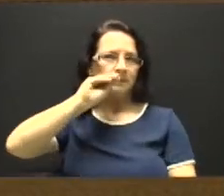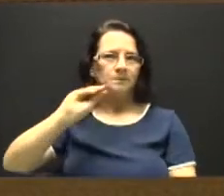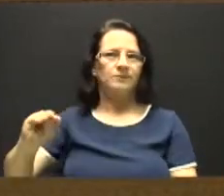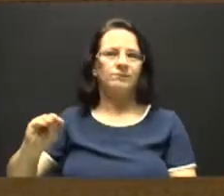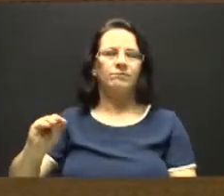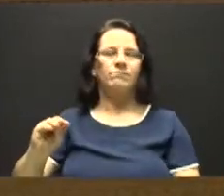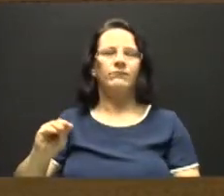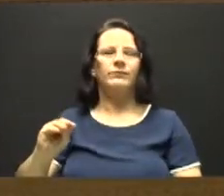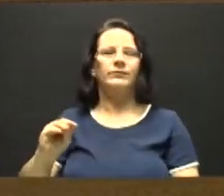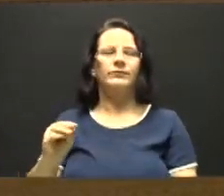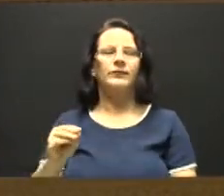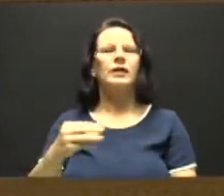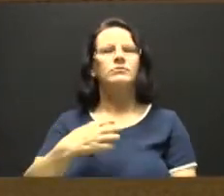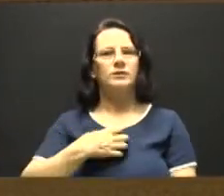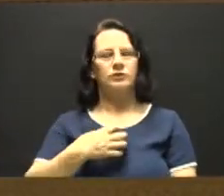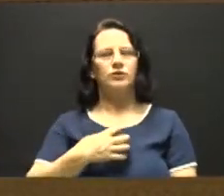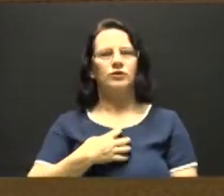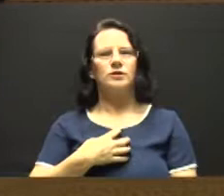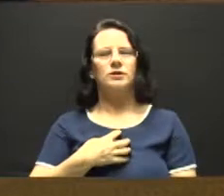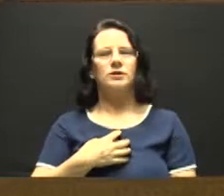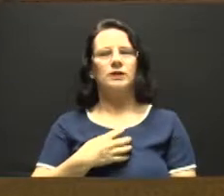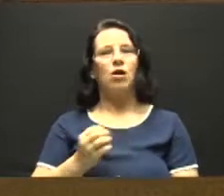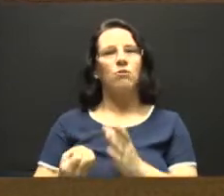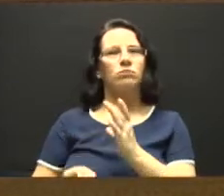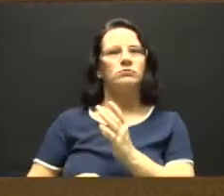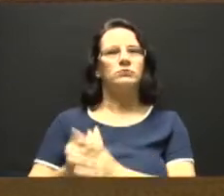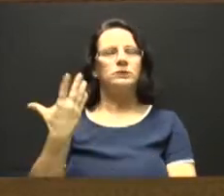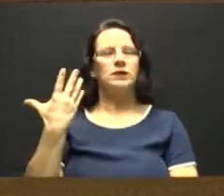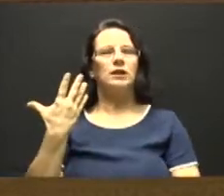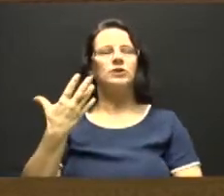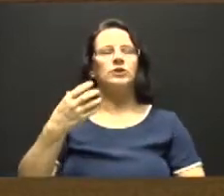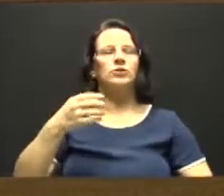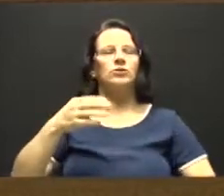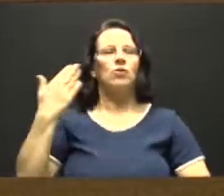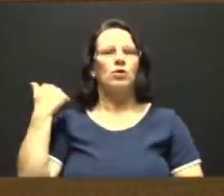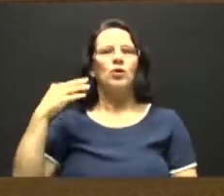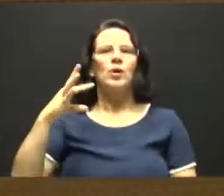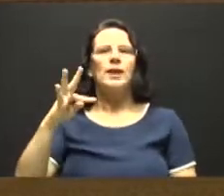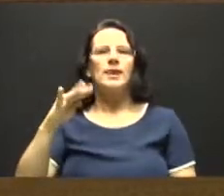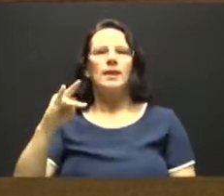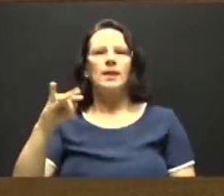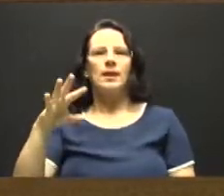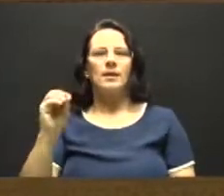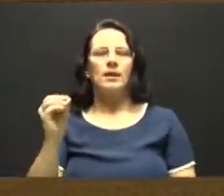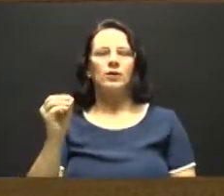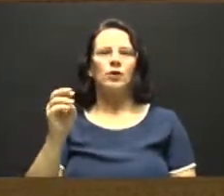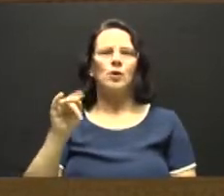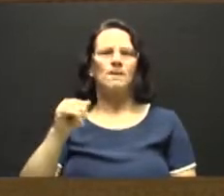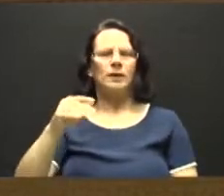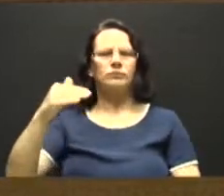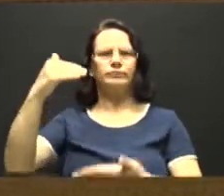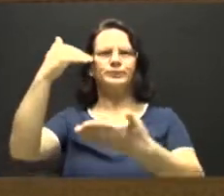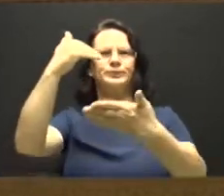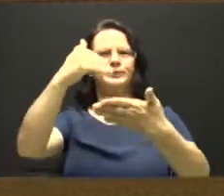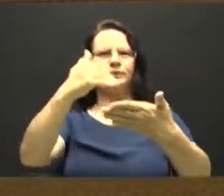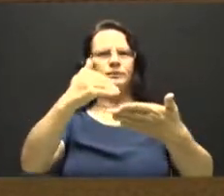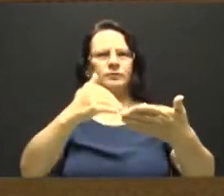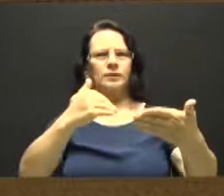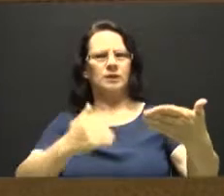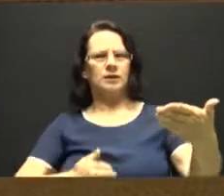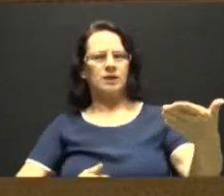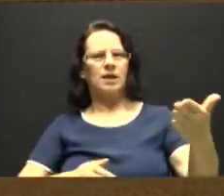é nessa conjuntura que surge o tratado de nuremberg que estabelece critérios éticos para